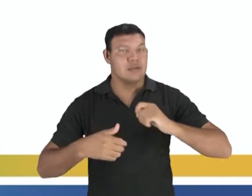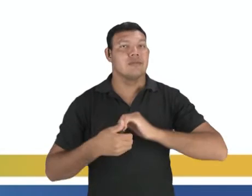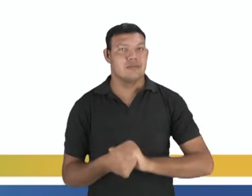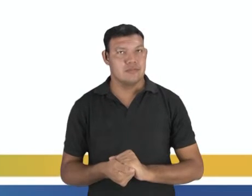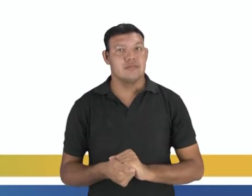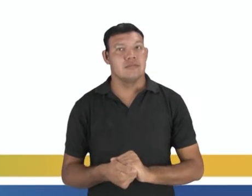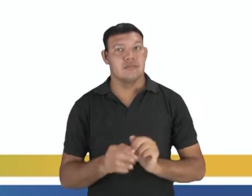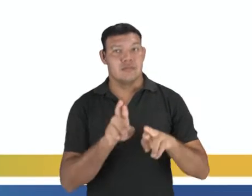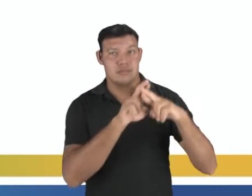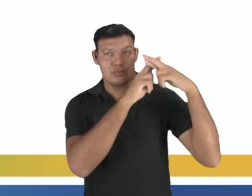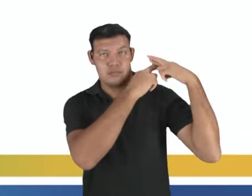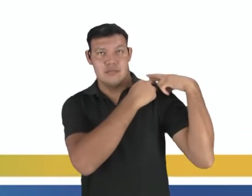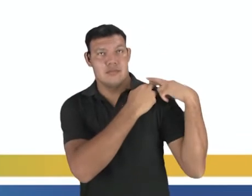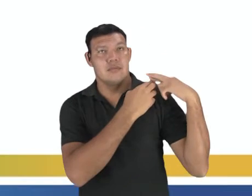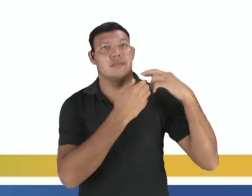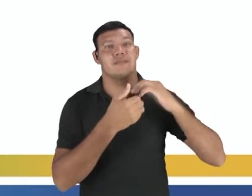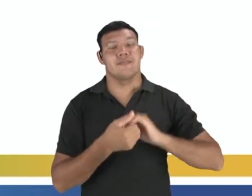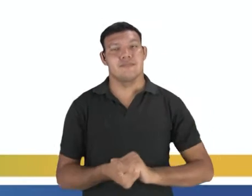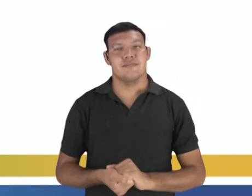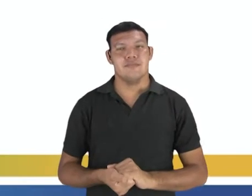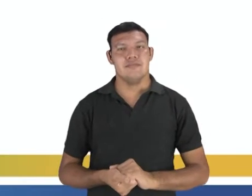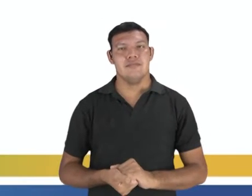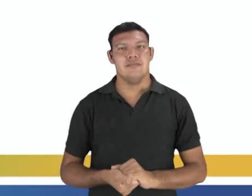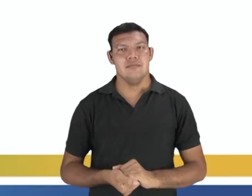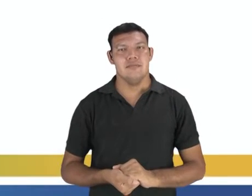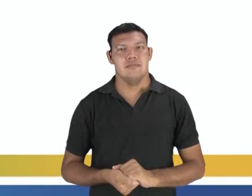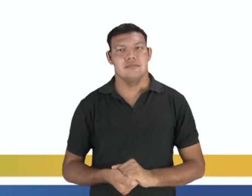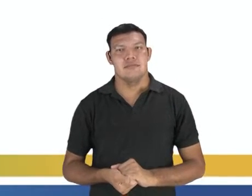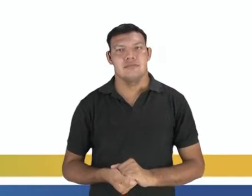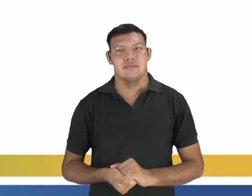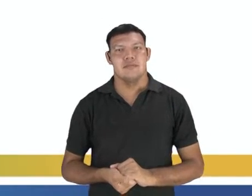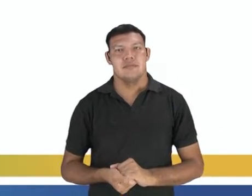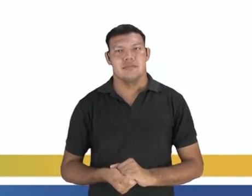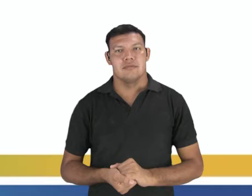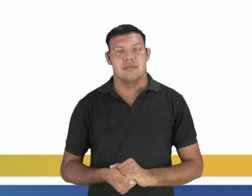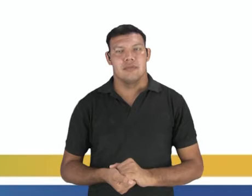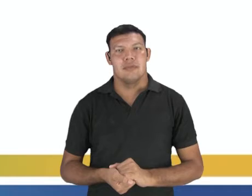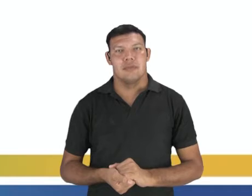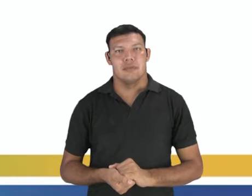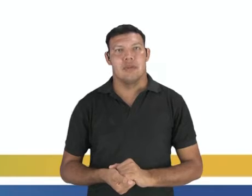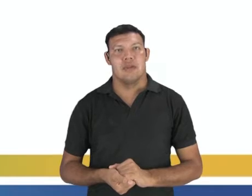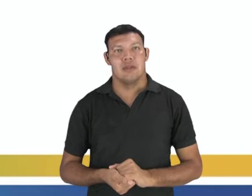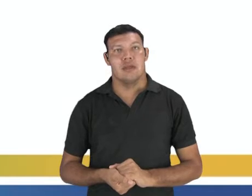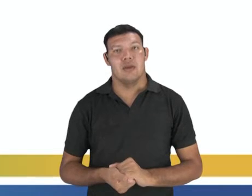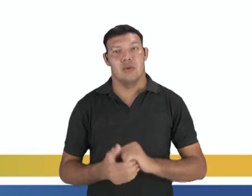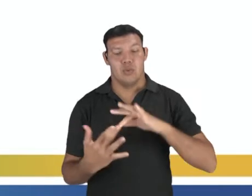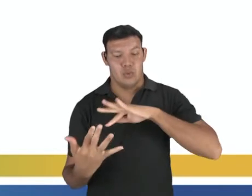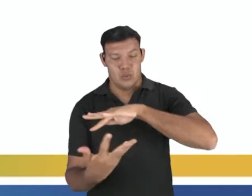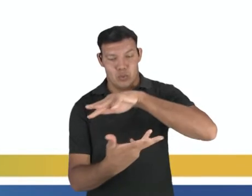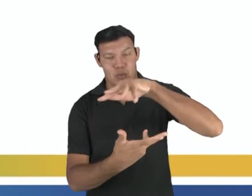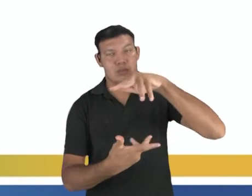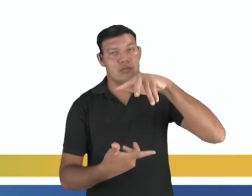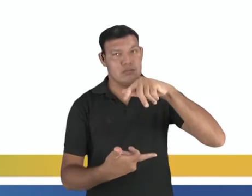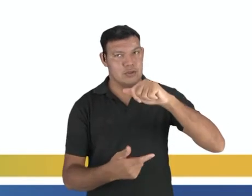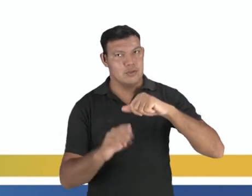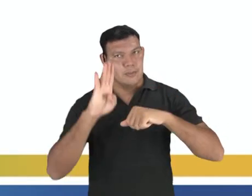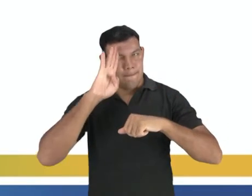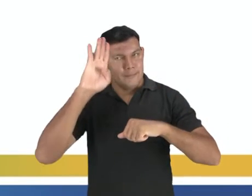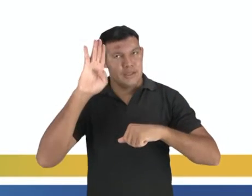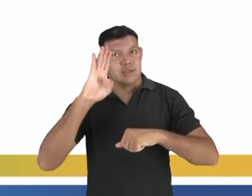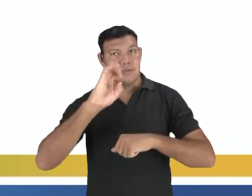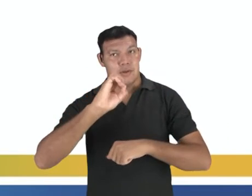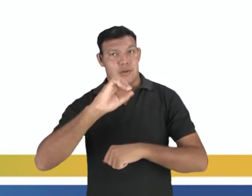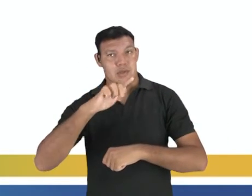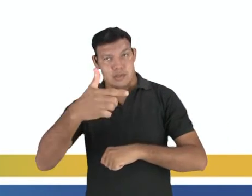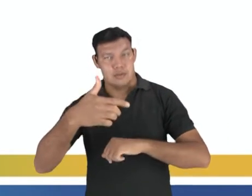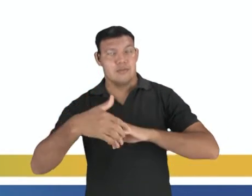são responsáveis aí por boa parte da produção primária global, inclusive, a garantia do oxigênio que a